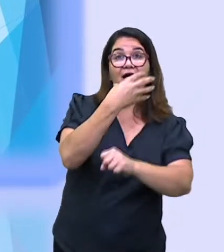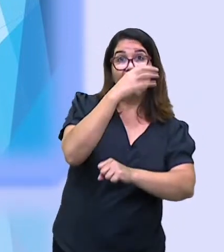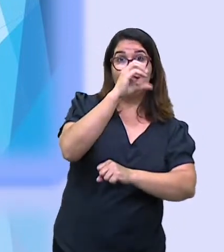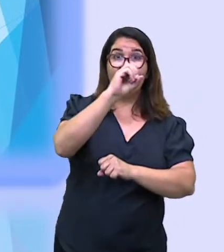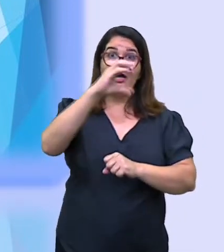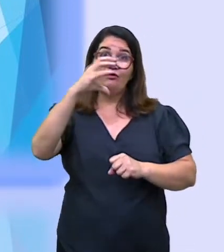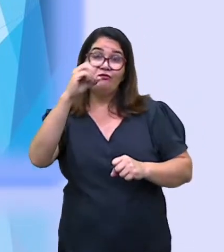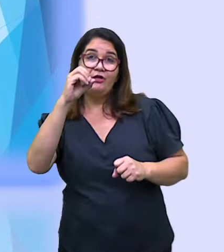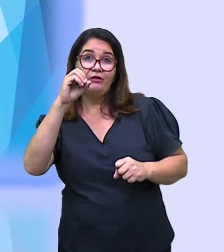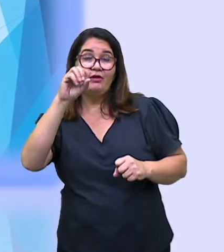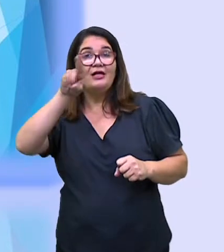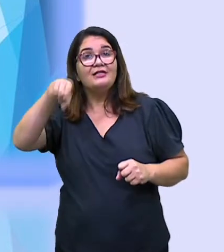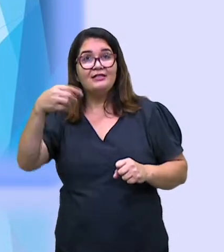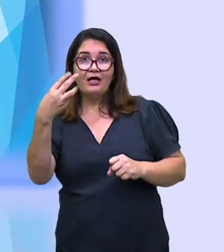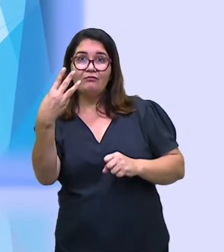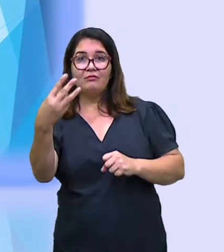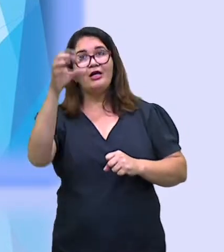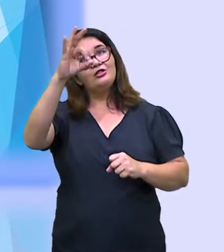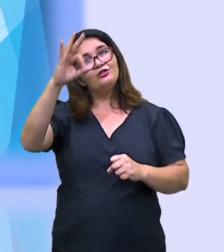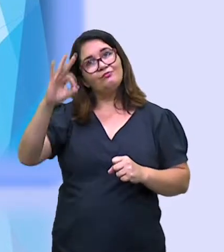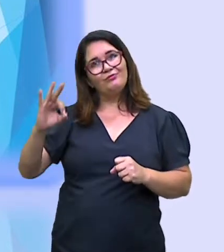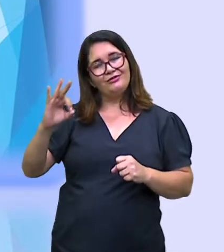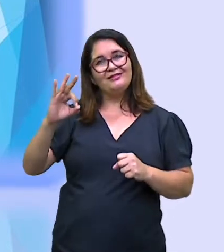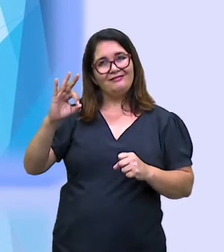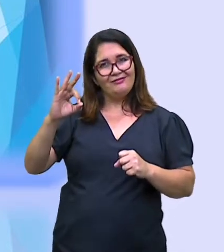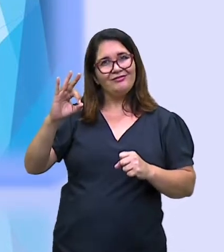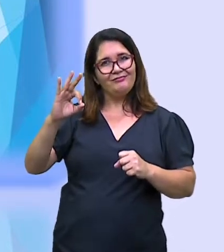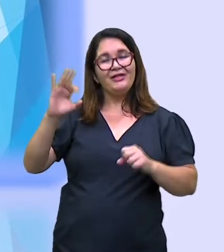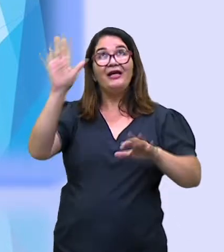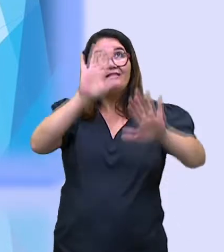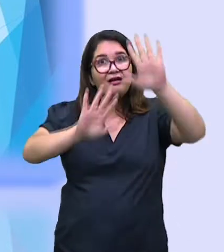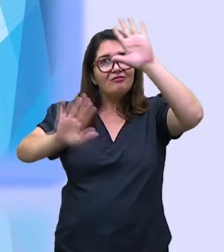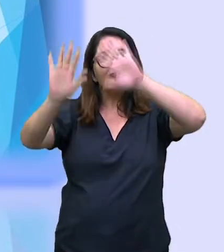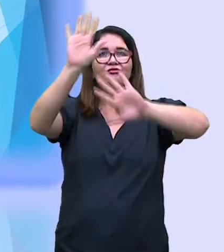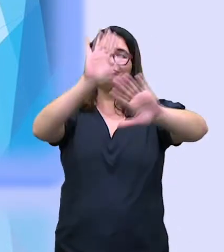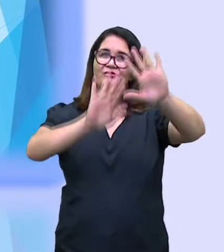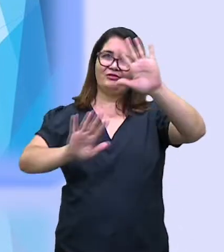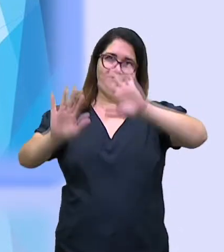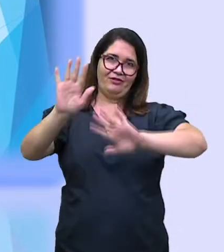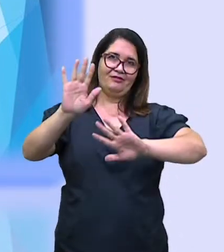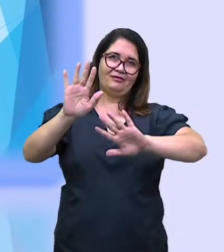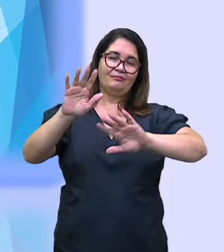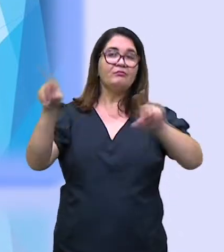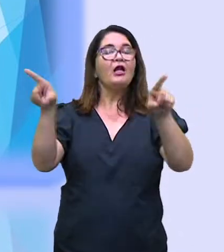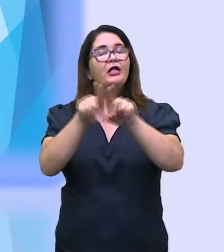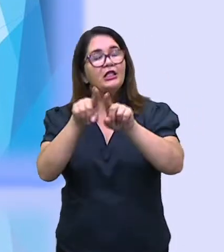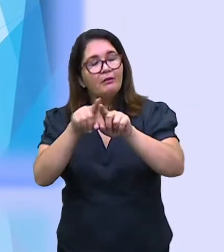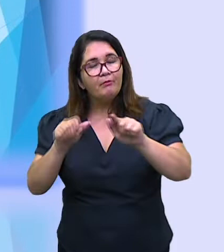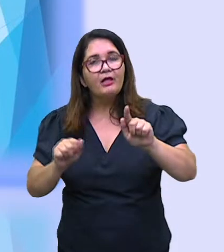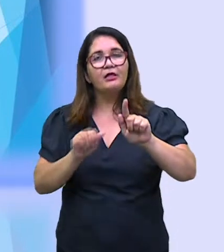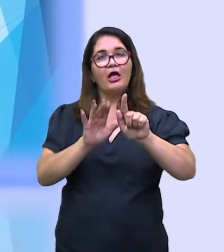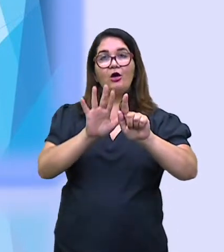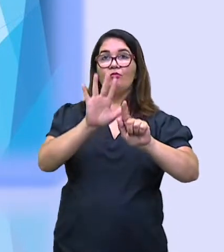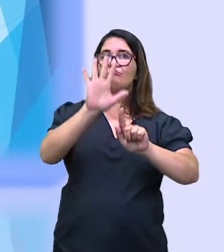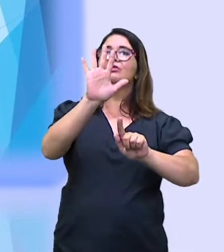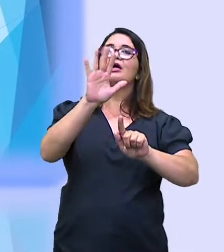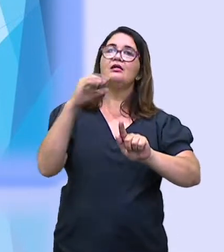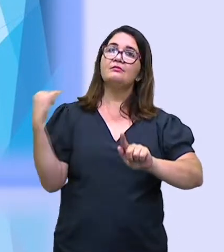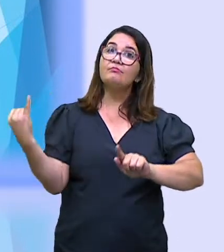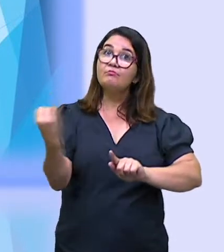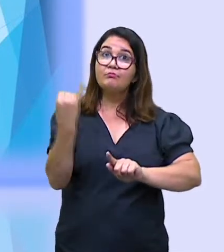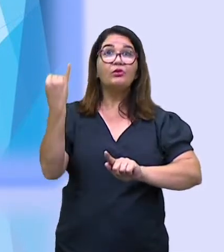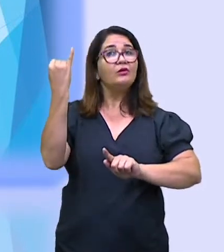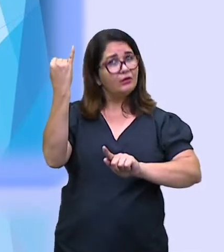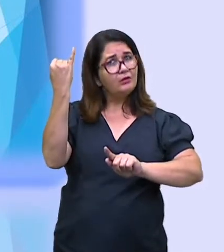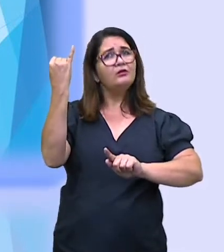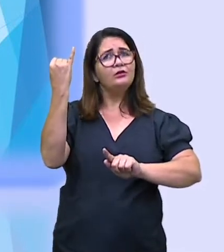0,03% dentro da composição atmosférica. É um gás que também é muito importante,